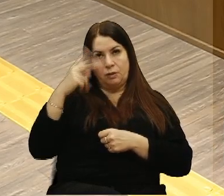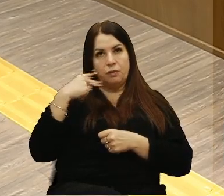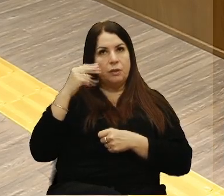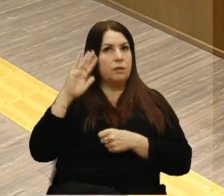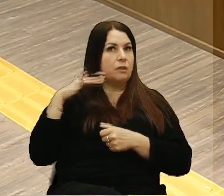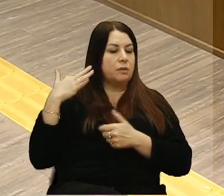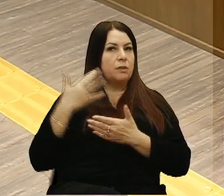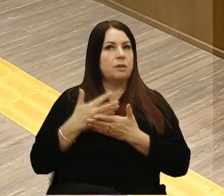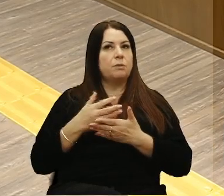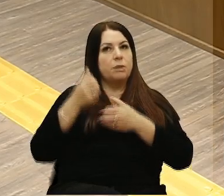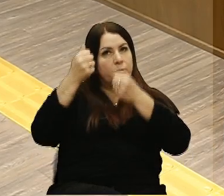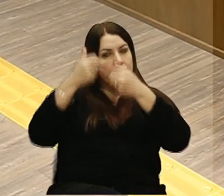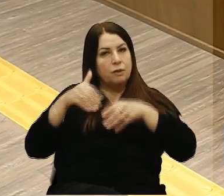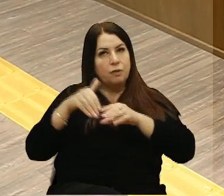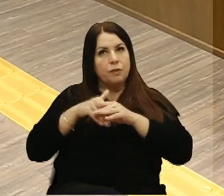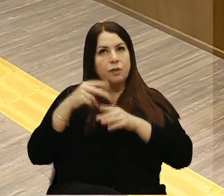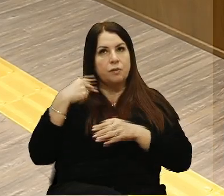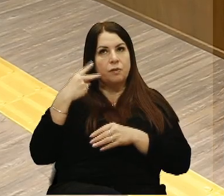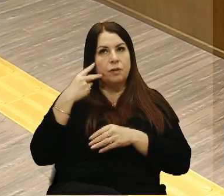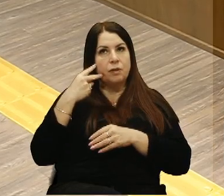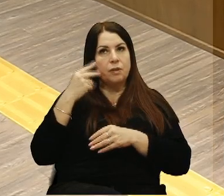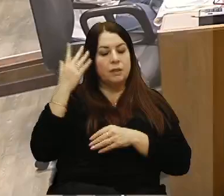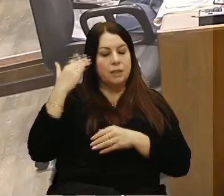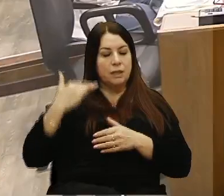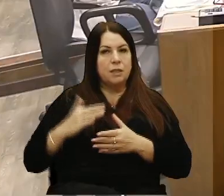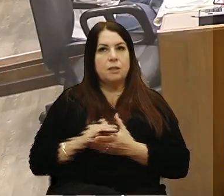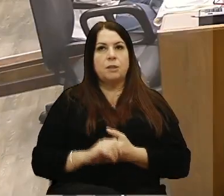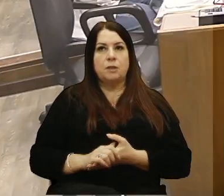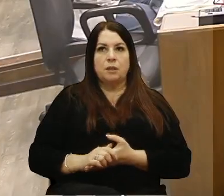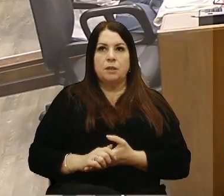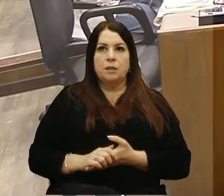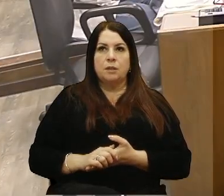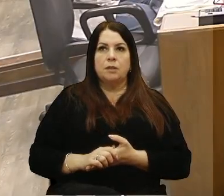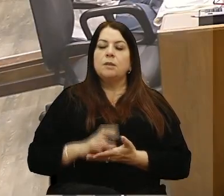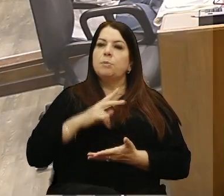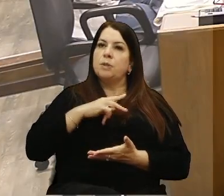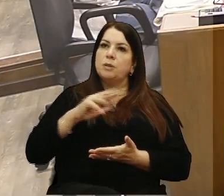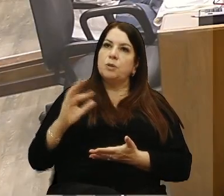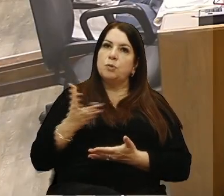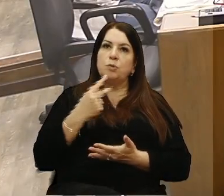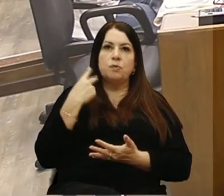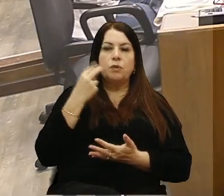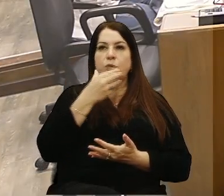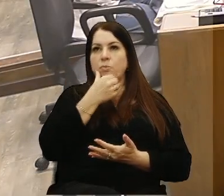Andressa Marques. Para declarar voto, vereadora Daiane Mello. Senhor presidente, senhores vereadores,